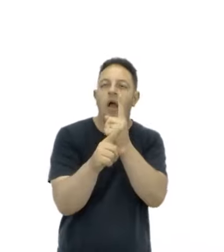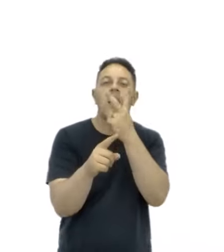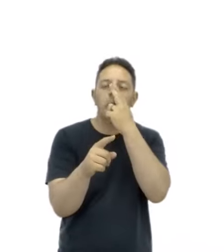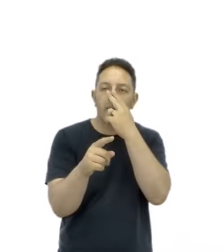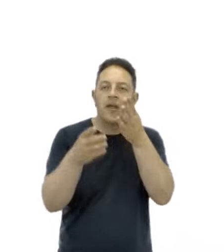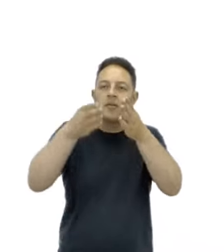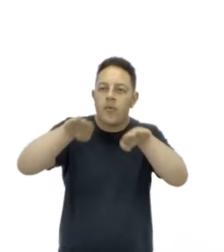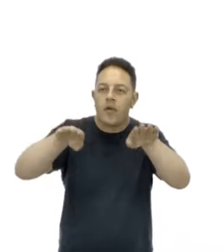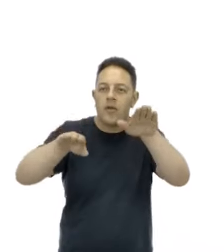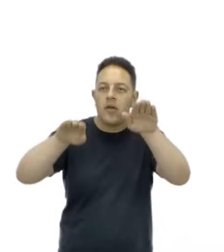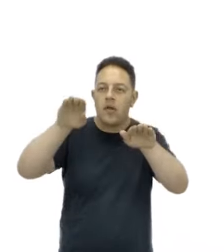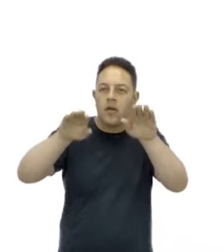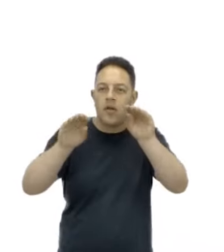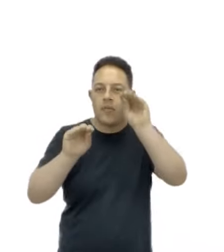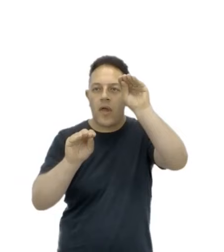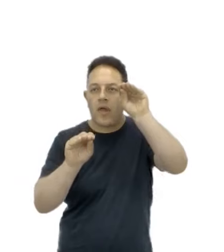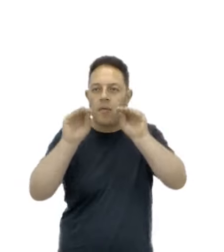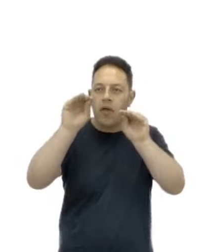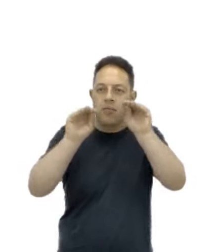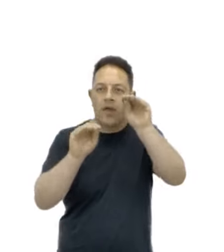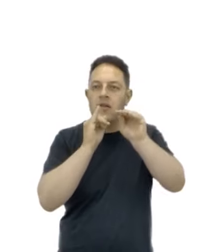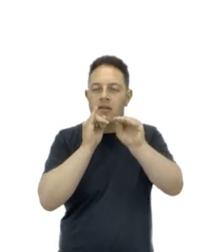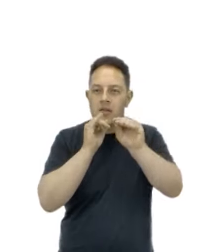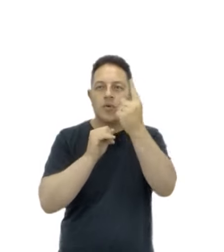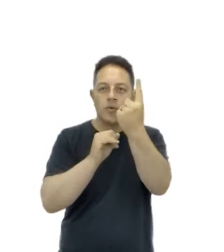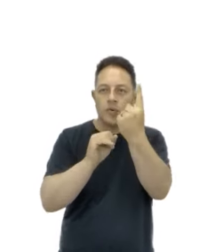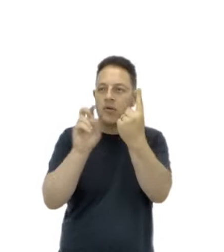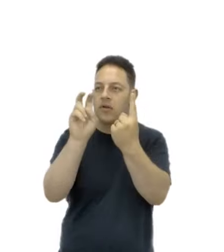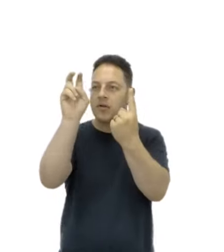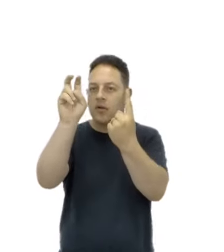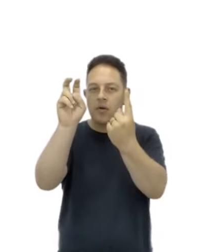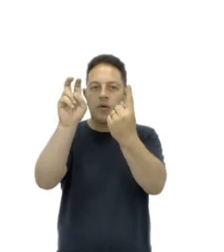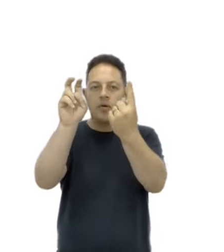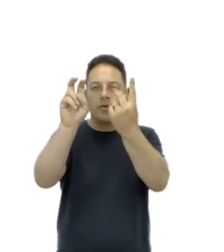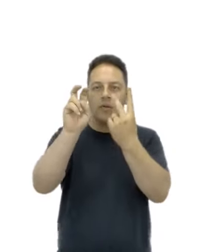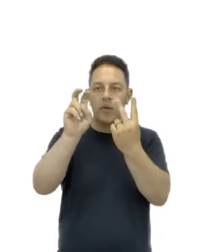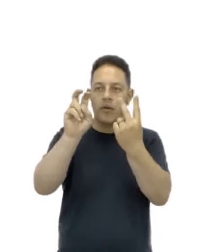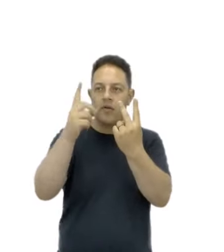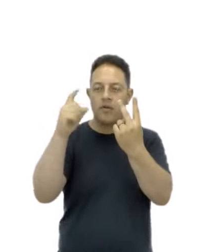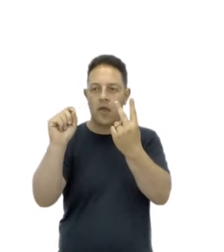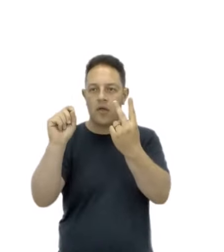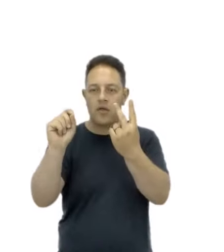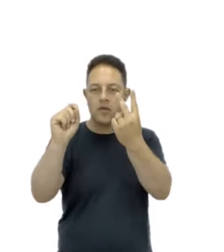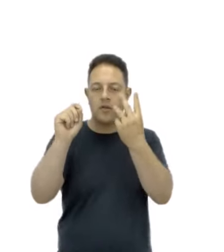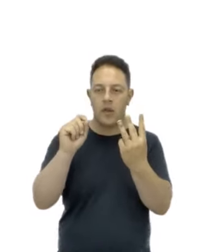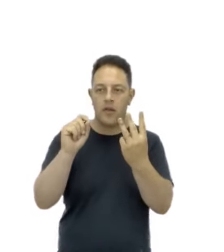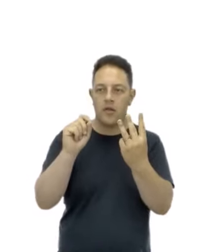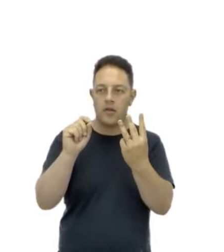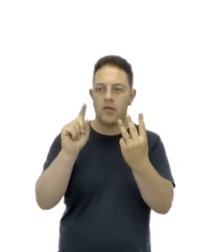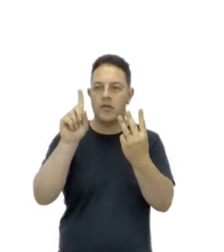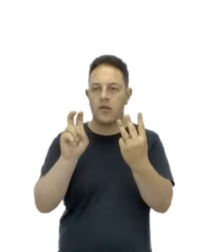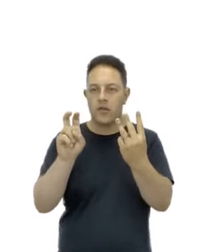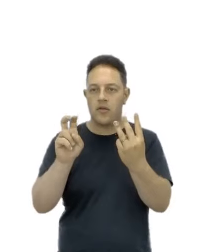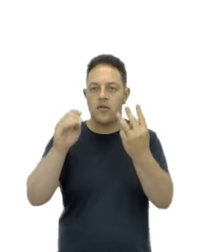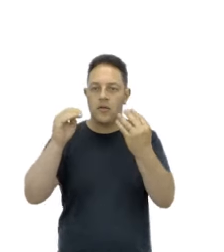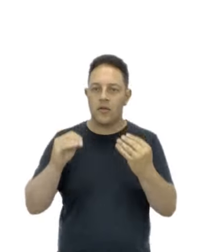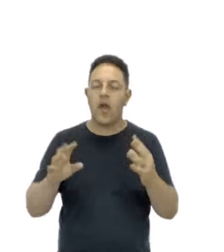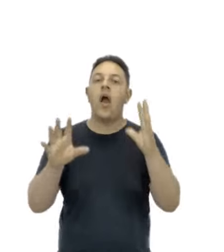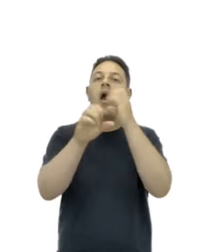de adicionar de 5 a cada joaninha que se apresenta, né, até chegar às 14 joaninhas.